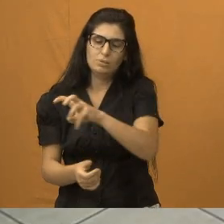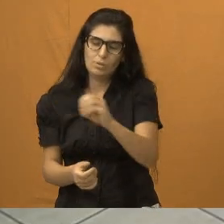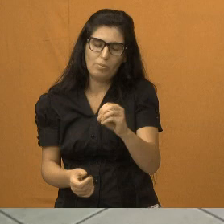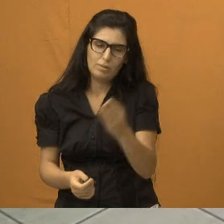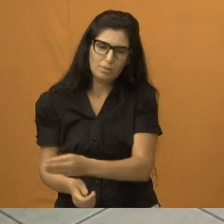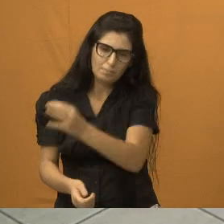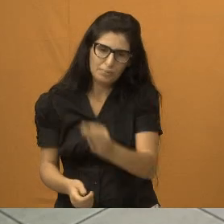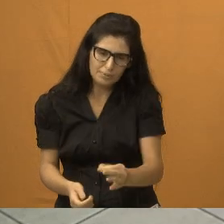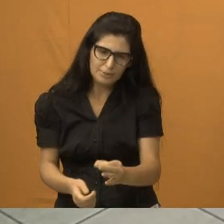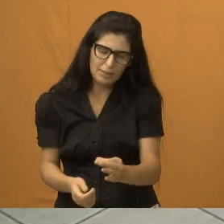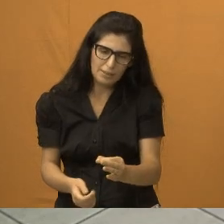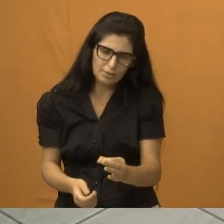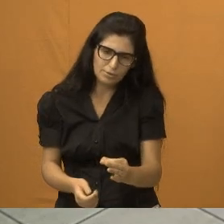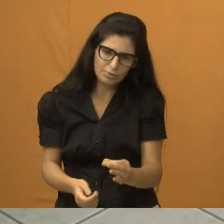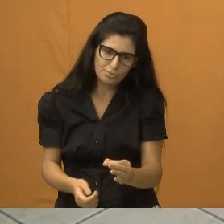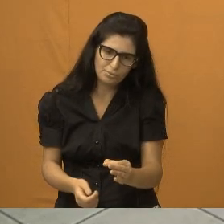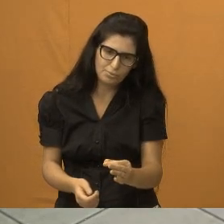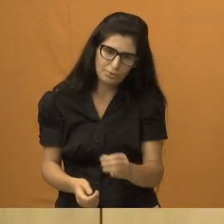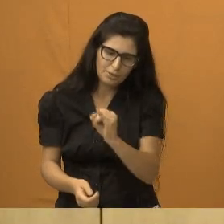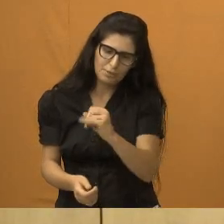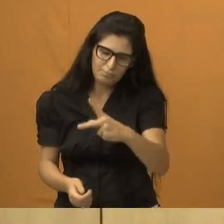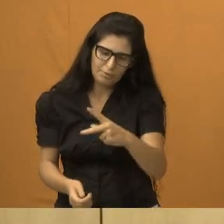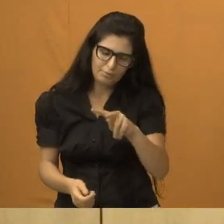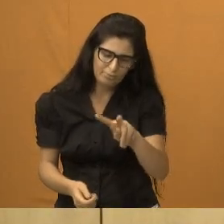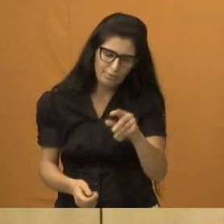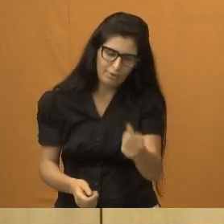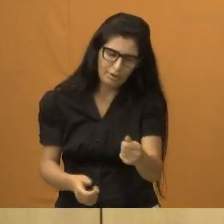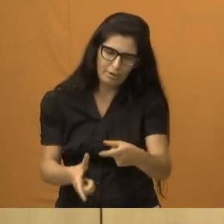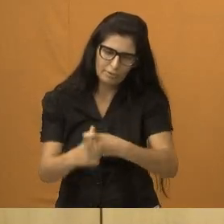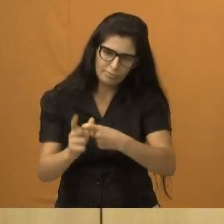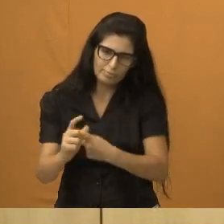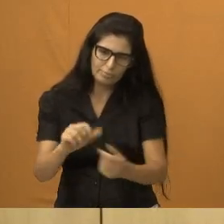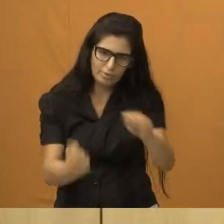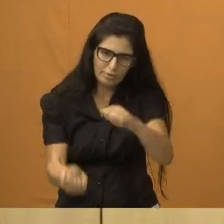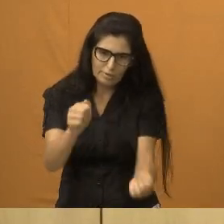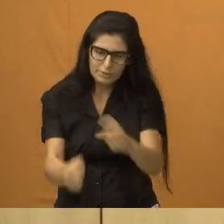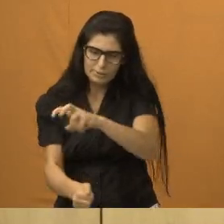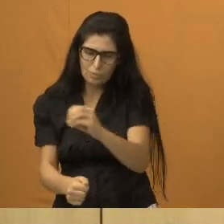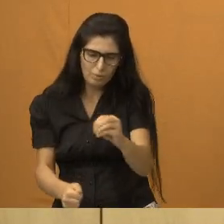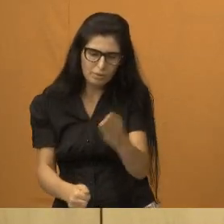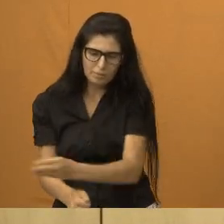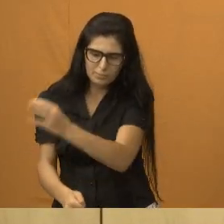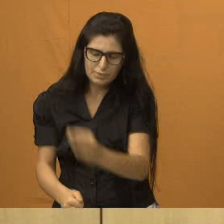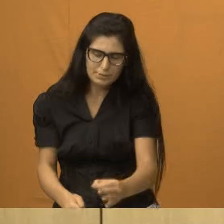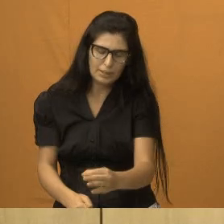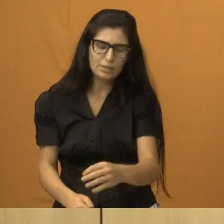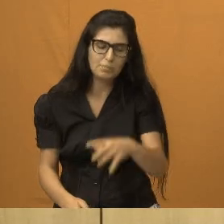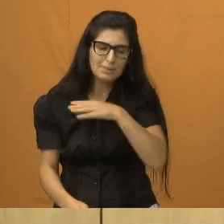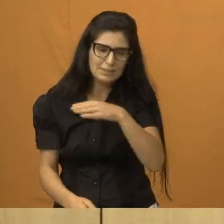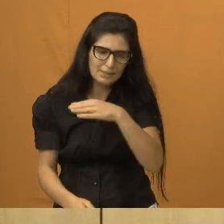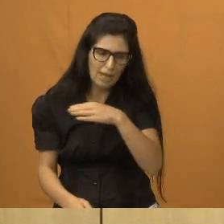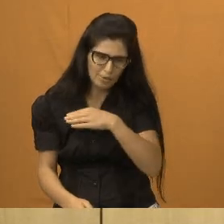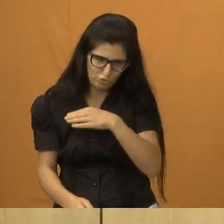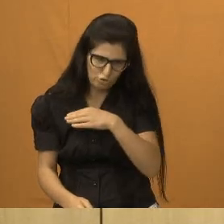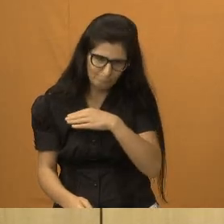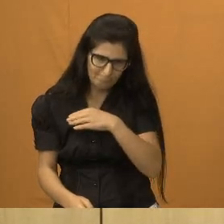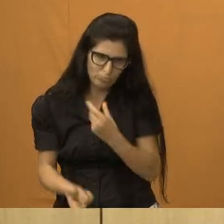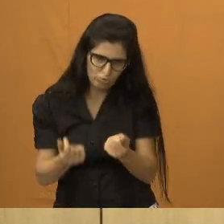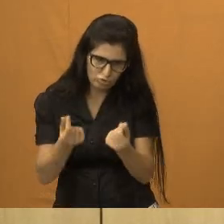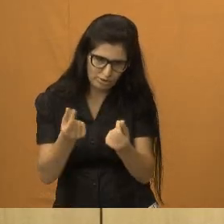50%? É 50% para o município. Isso. Quando eu pago lá meu IPVA, é